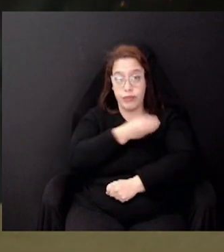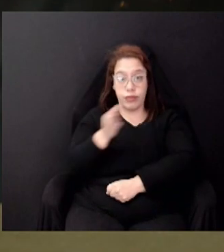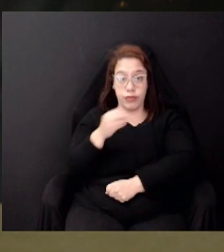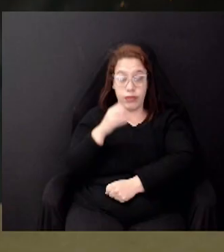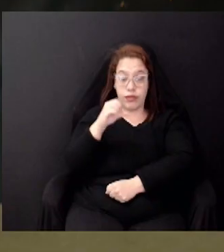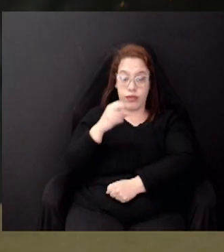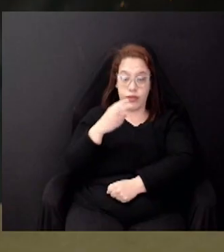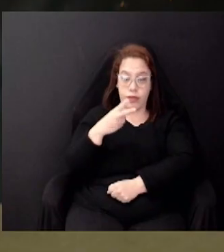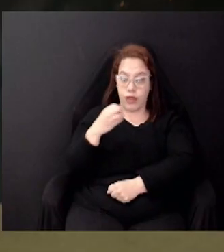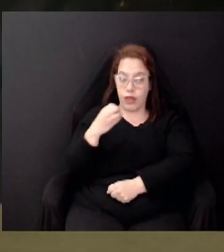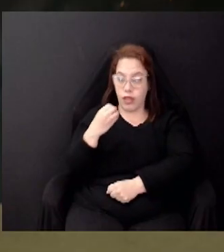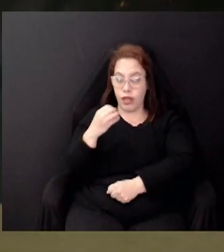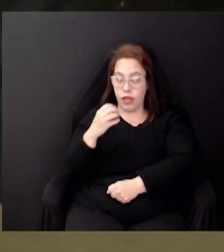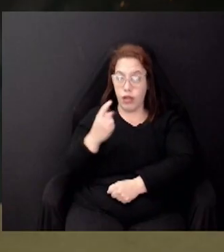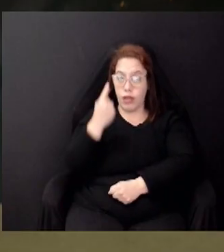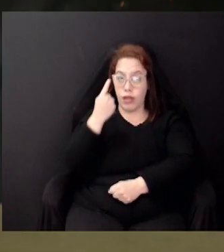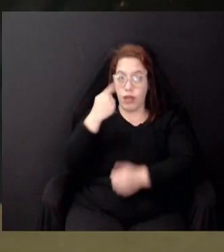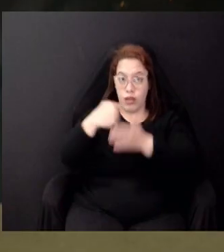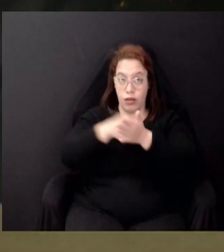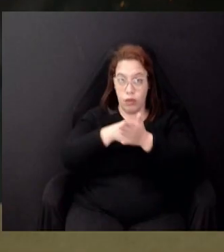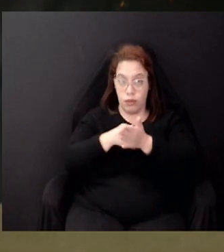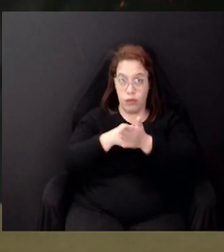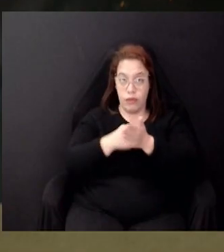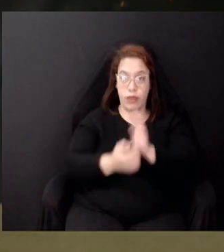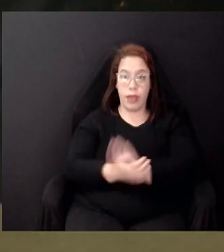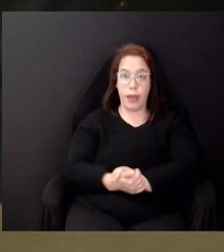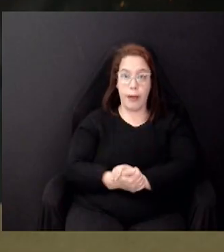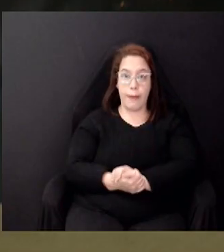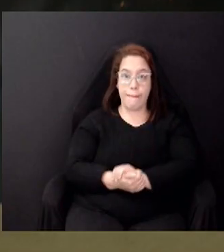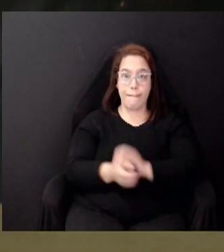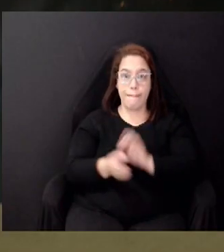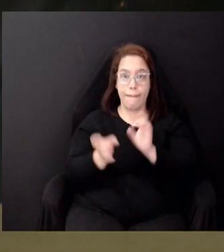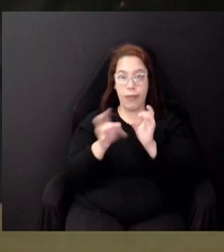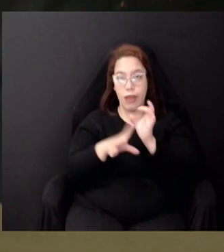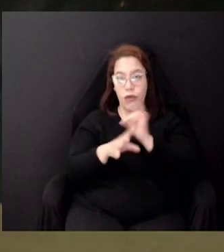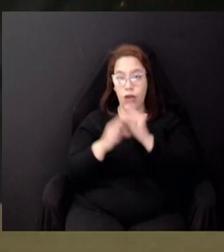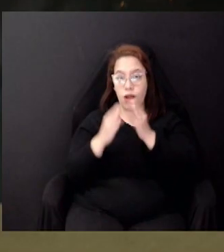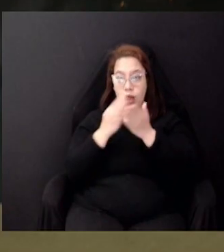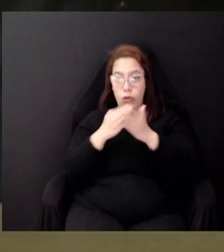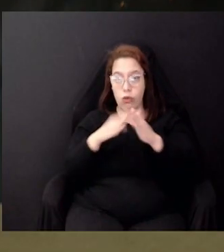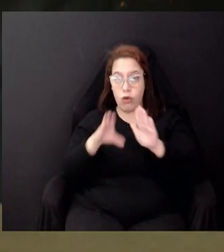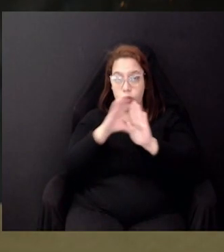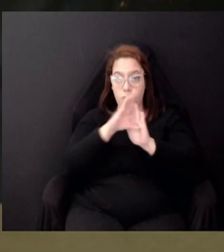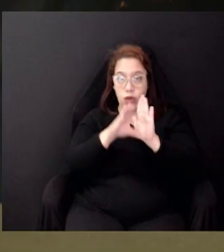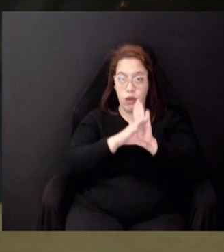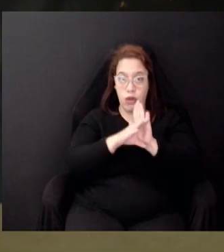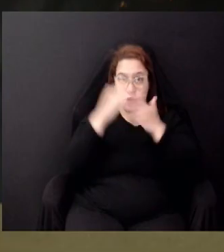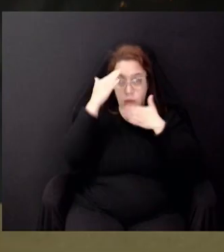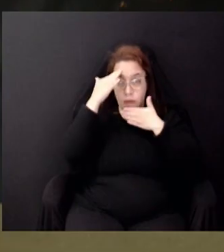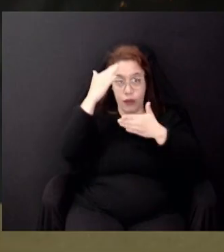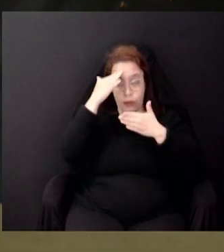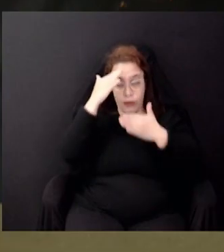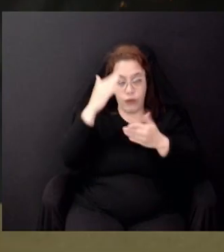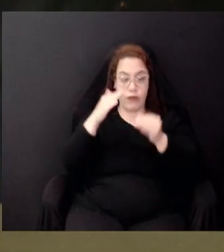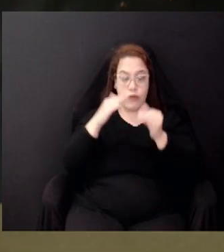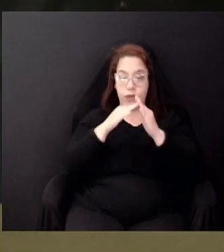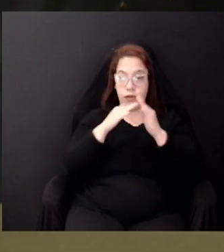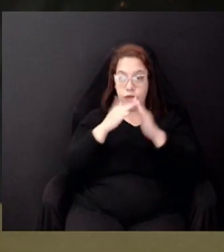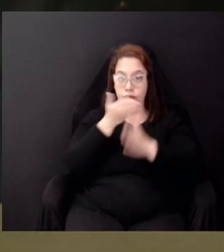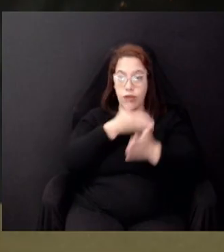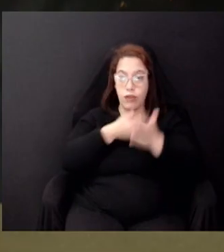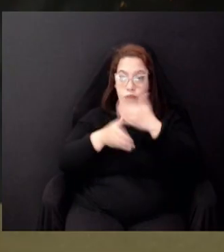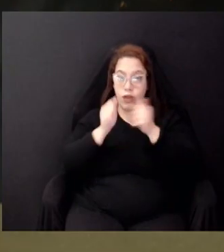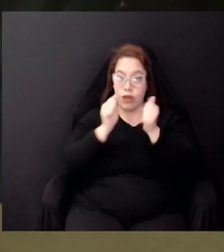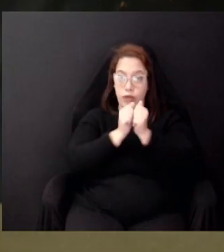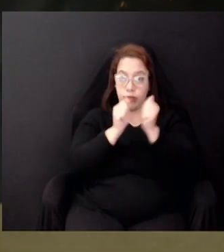pode mandar mais uma, produção? Vamos embora, tá quase acabando o programa. A gente já vai agradecendo você aí de casa, viu, participando conosco. A Renata